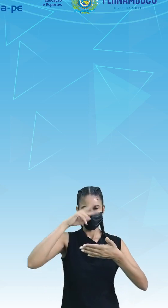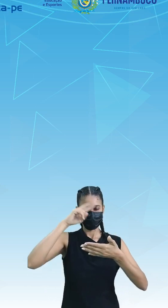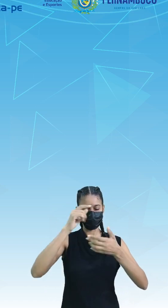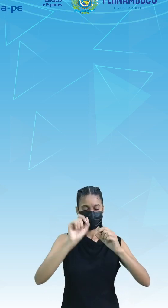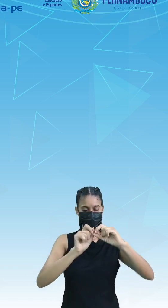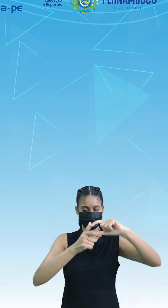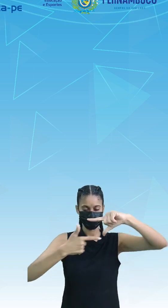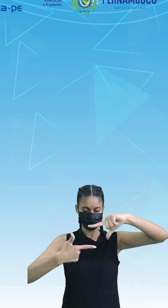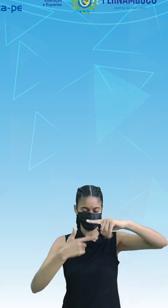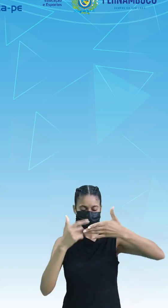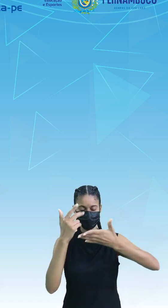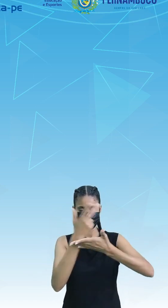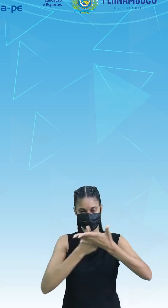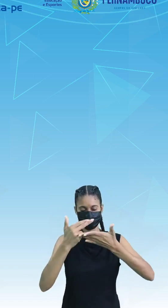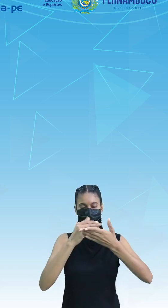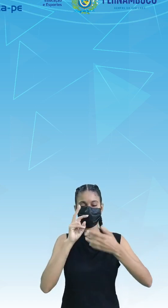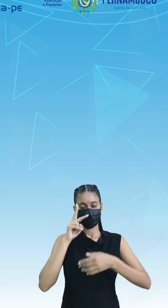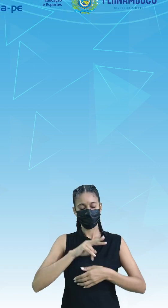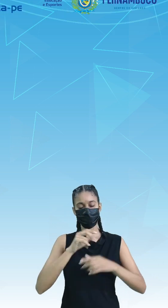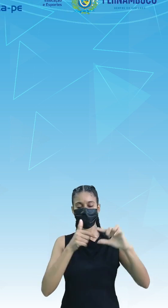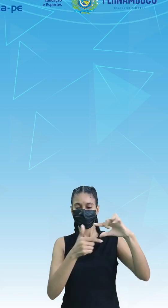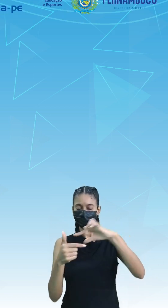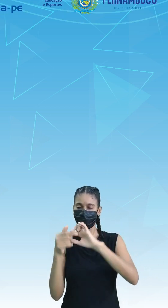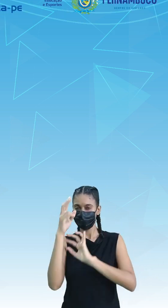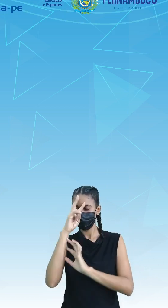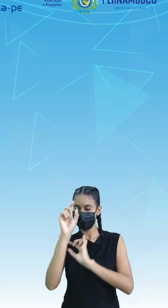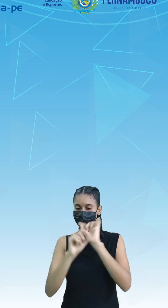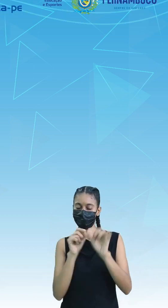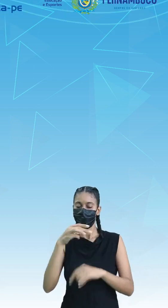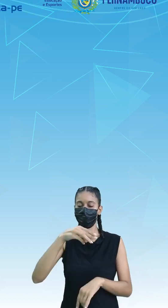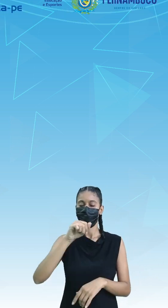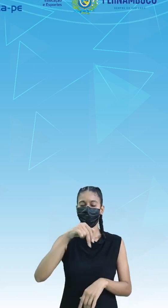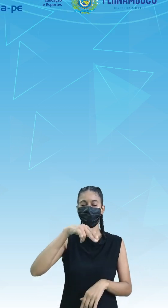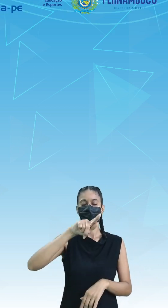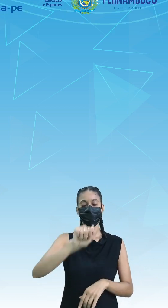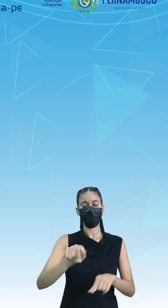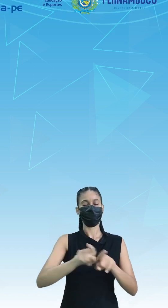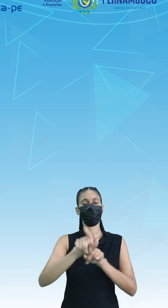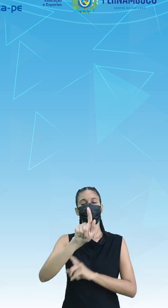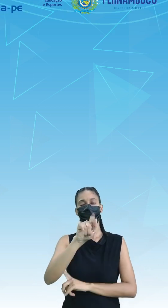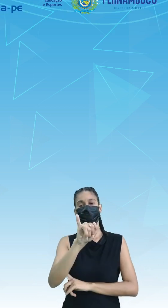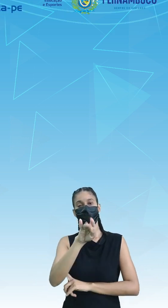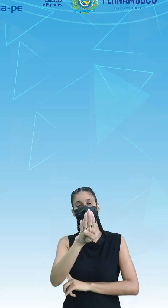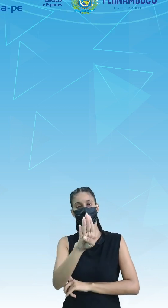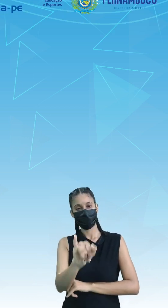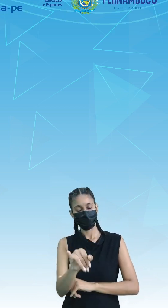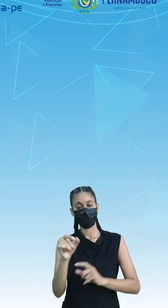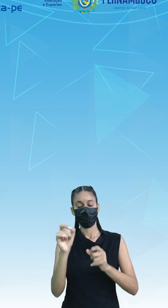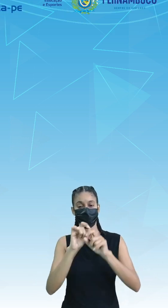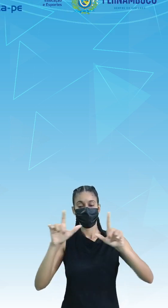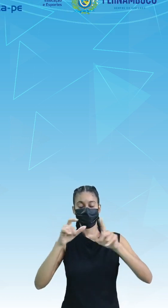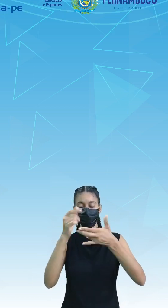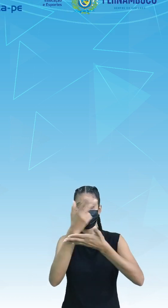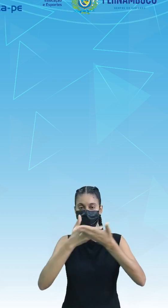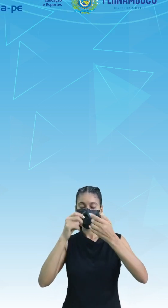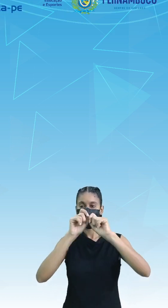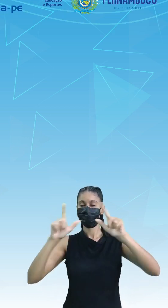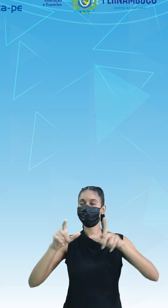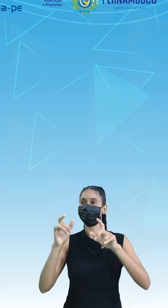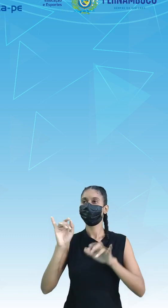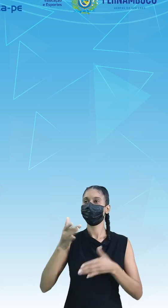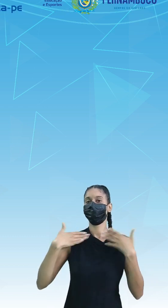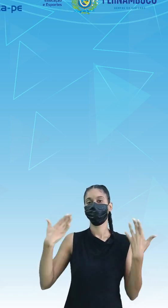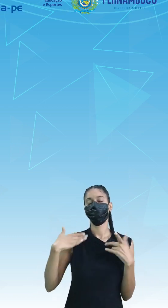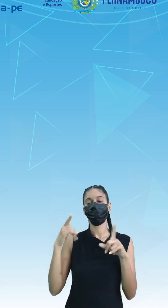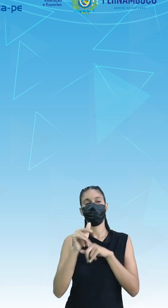comum, certo? Isso, ou seja, aquelas historinhas, os mangás, os gibis, que mostram que os balões de alegria,